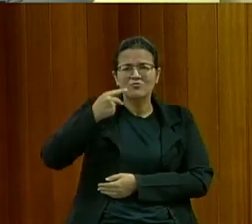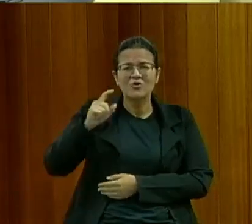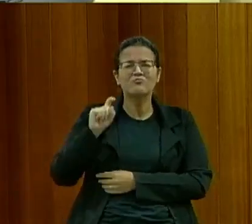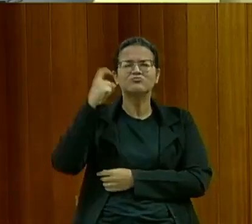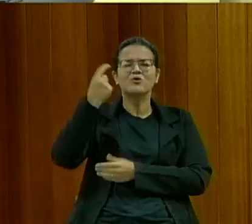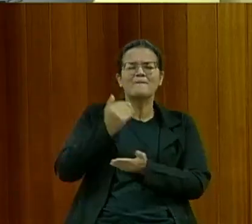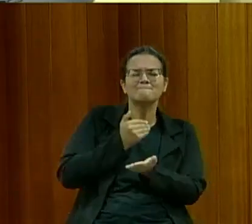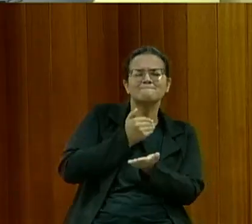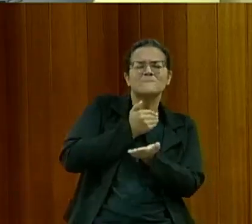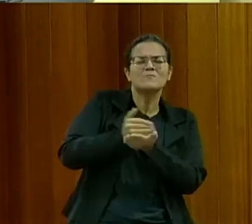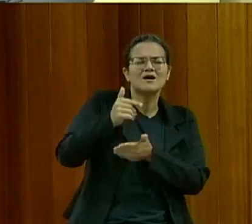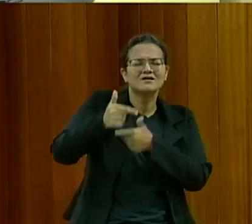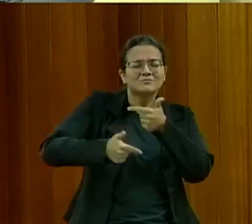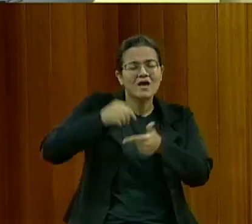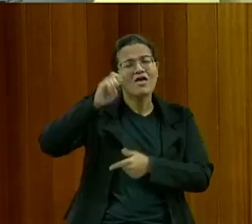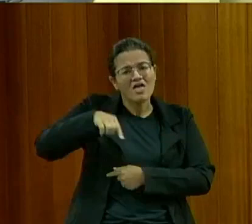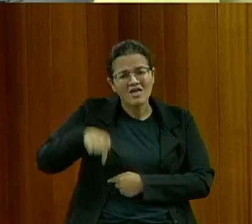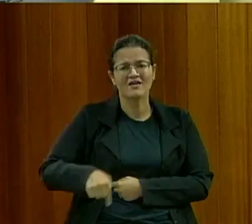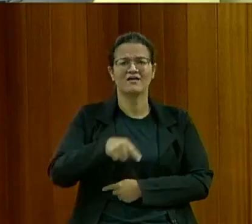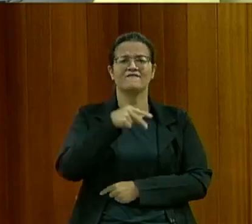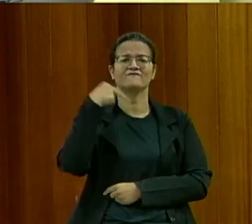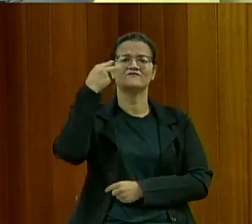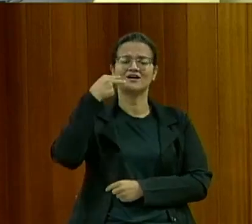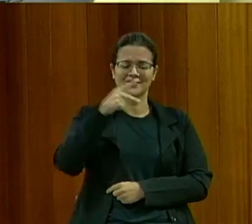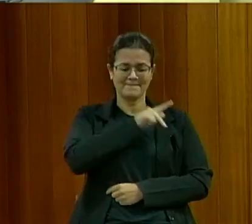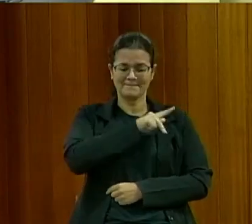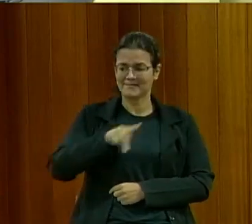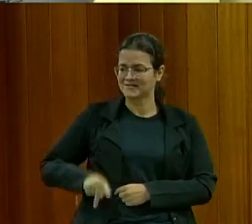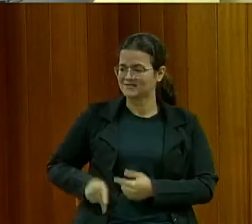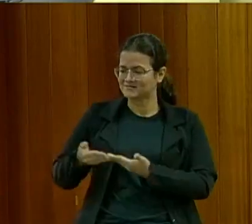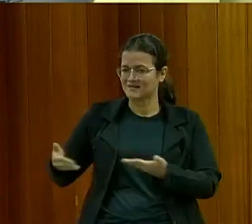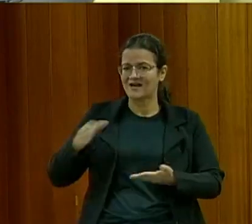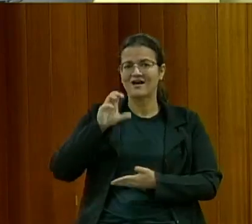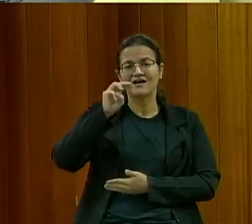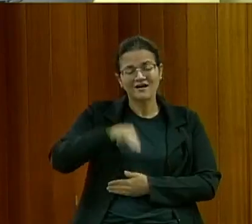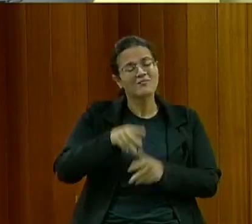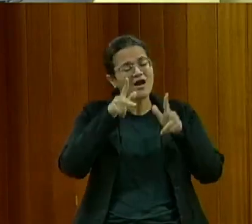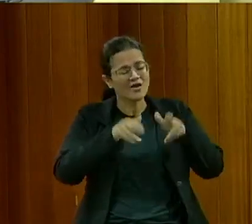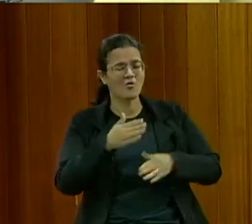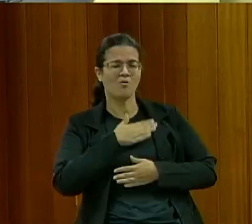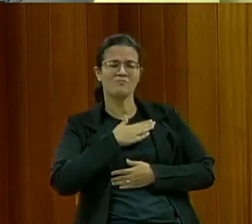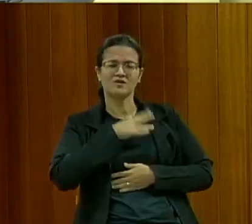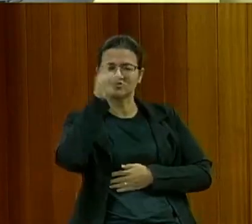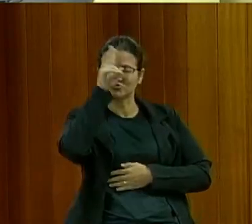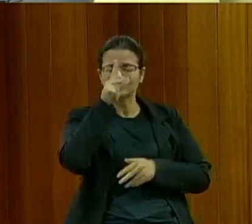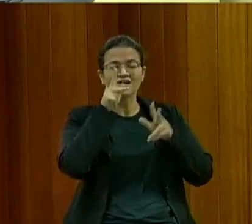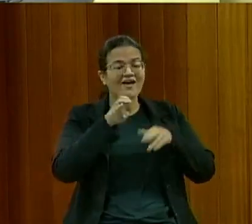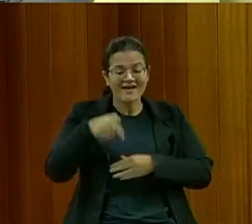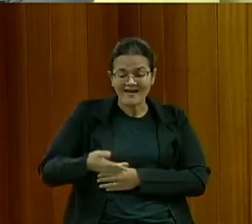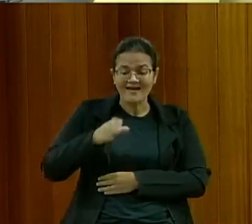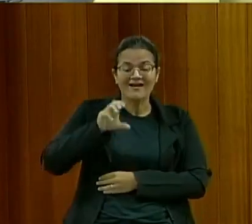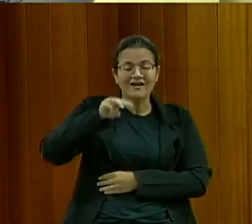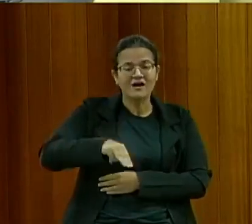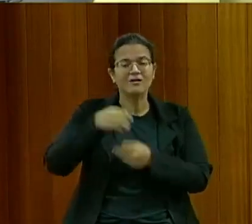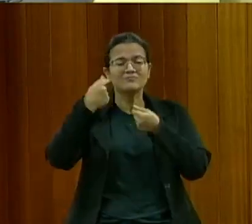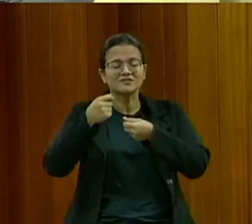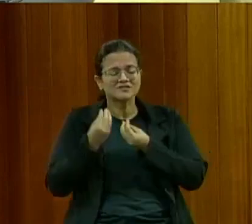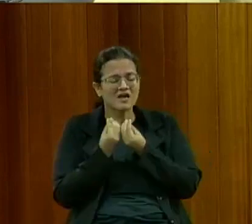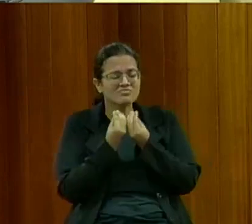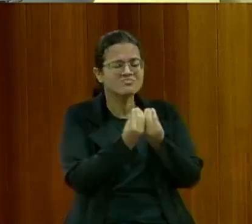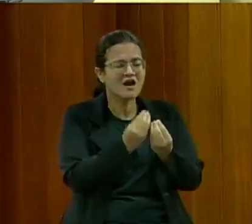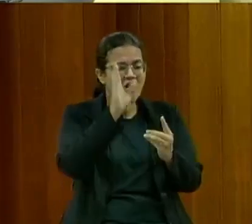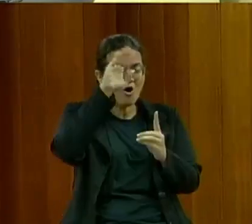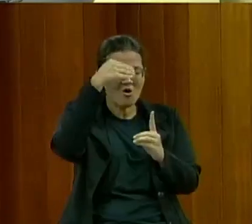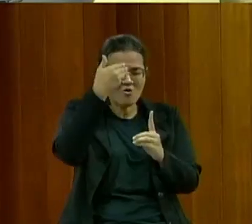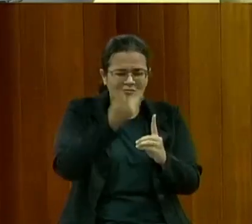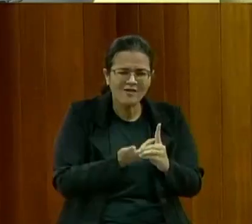foi presidente dessa casa, assim como eu também fui. É essa casa que deve dar essa homenagem naquela avenida que a Prefeitura